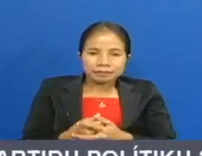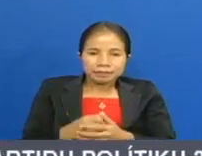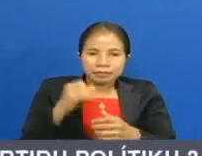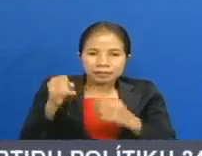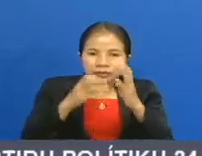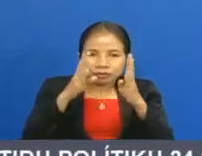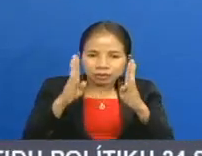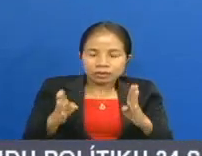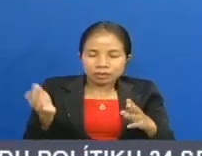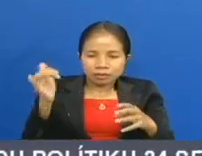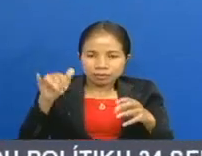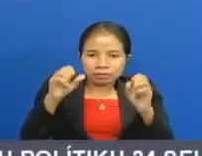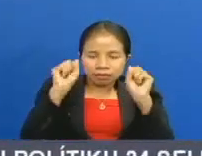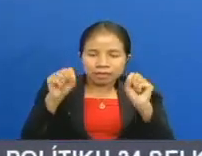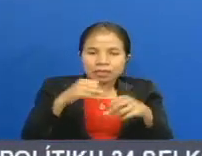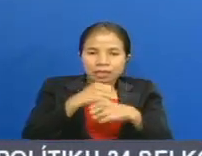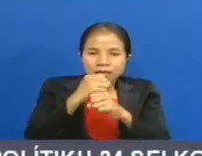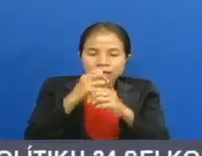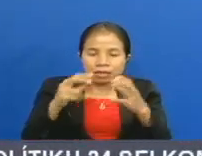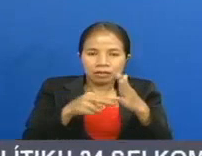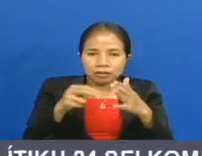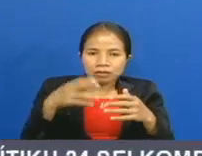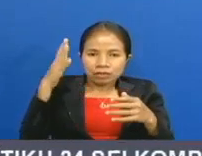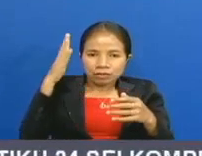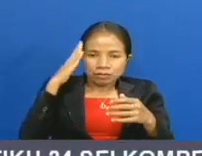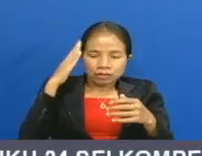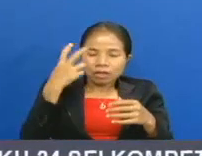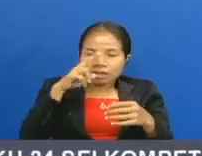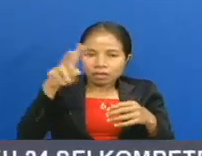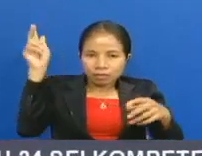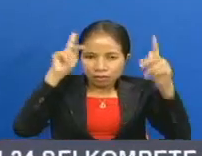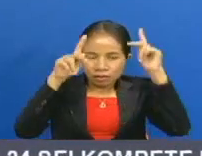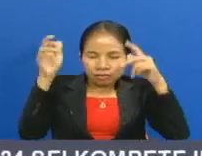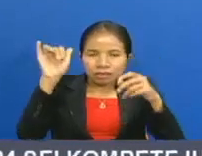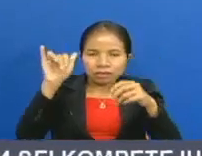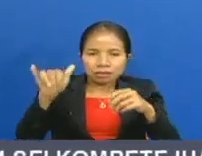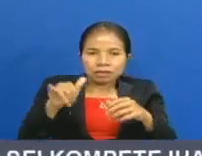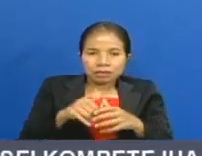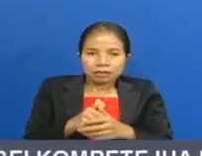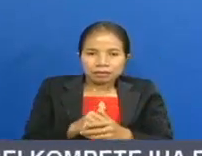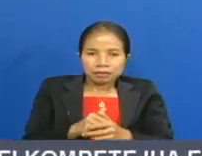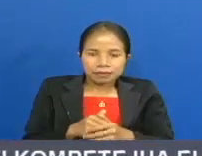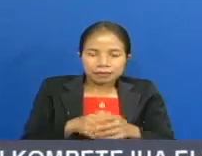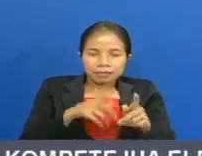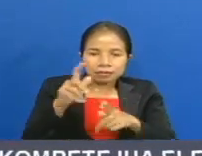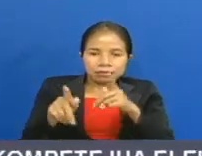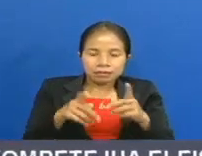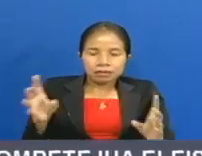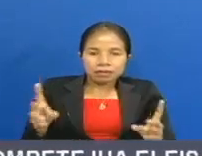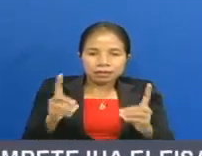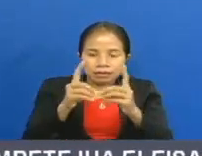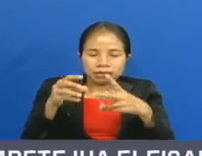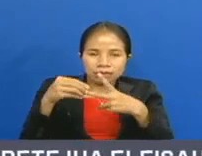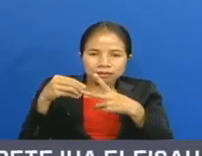jornalista Sira bele halo cobertura no identifica problema Sira durante durante a comunidade Sira Azuru,